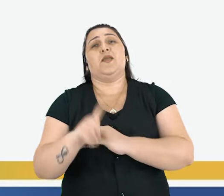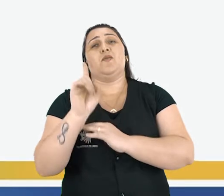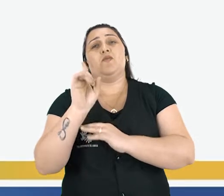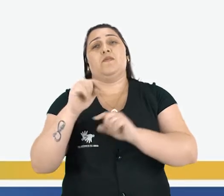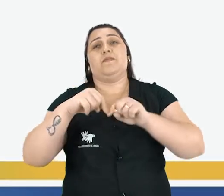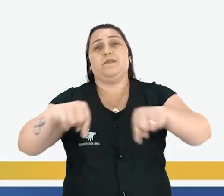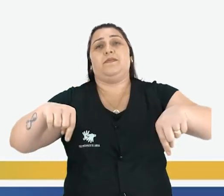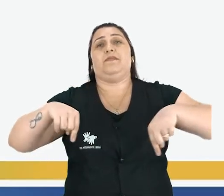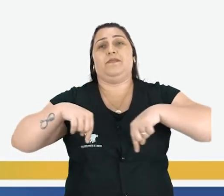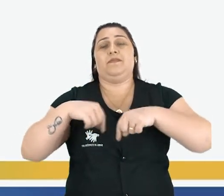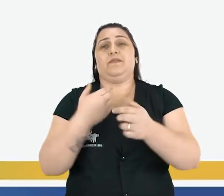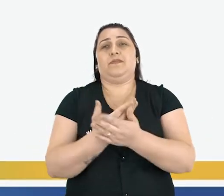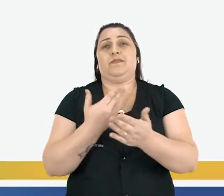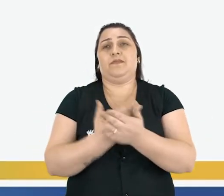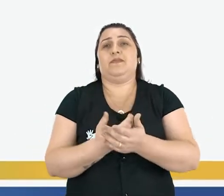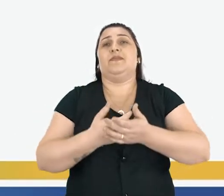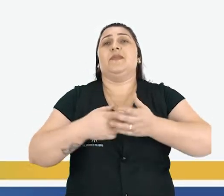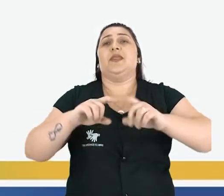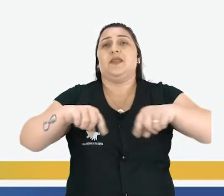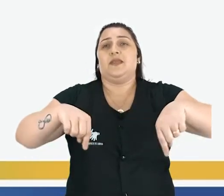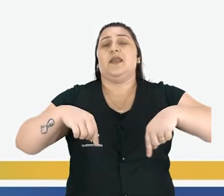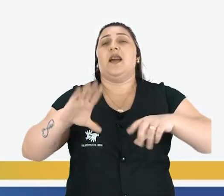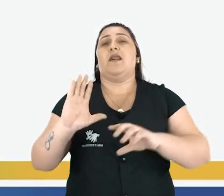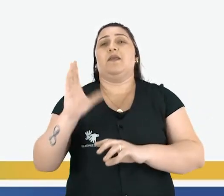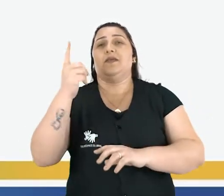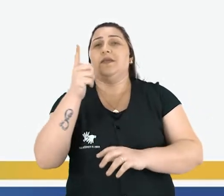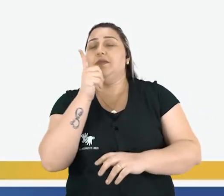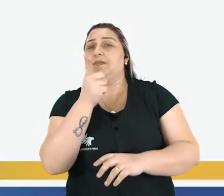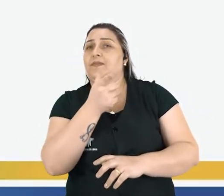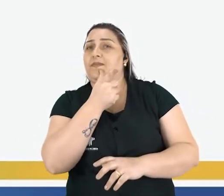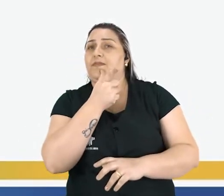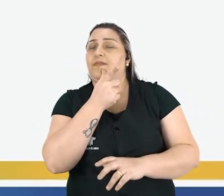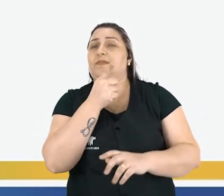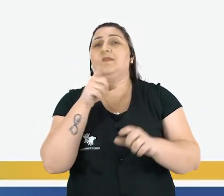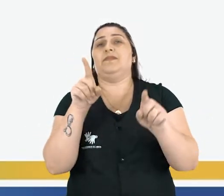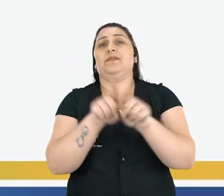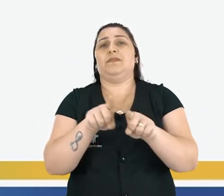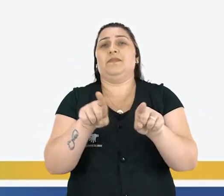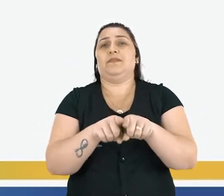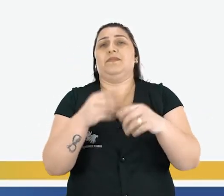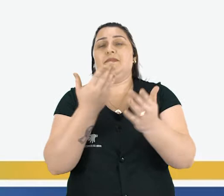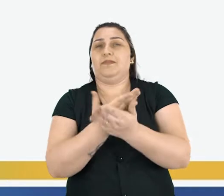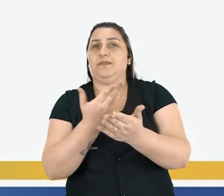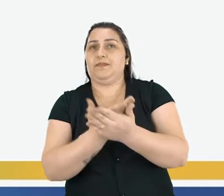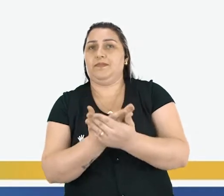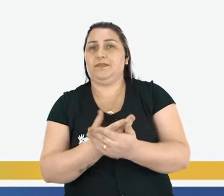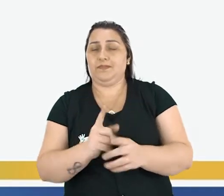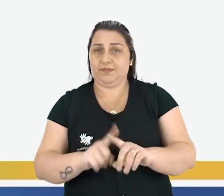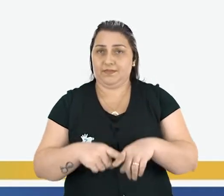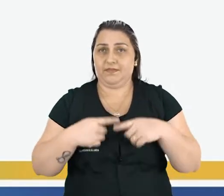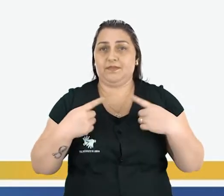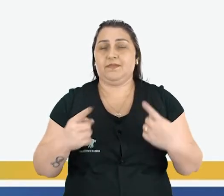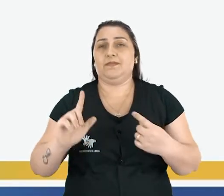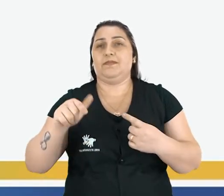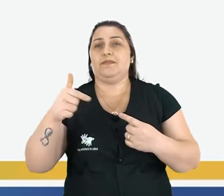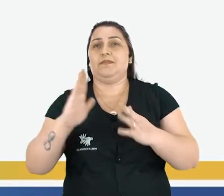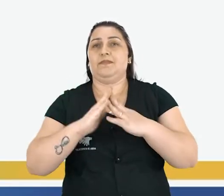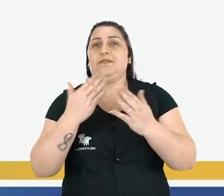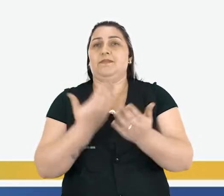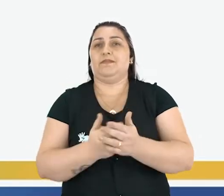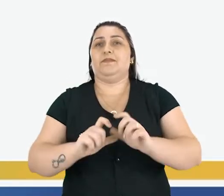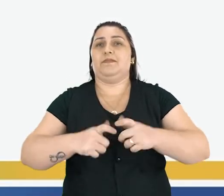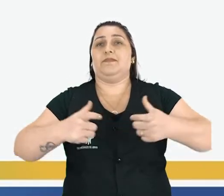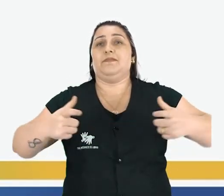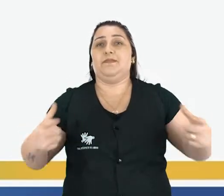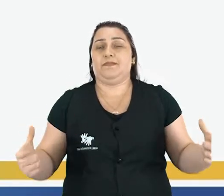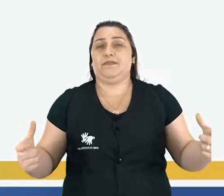apenas uma sala de aula então naquela sala de aula acontece o lanche EA aula mas geralmente nas outras